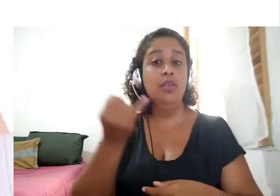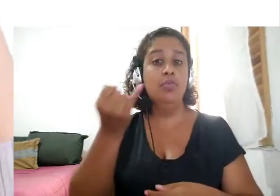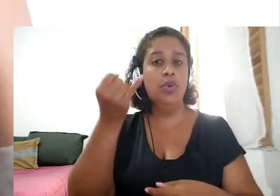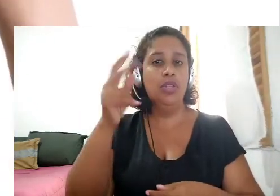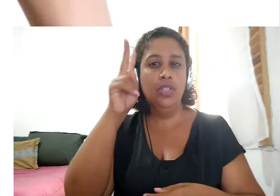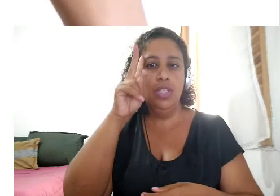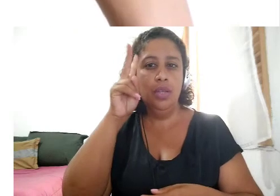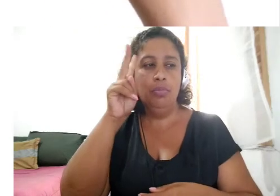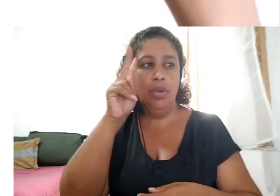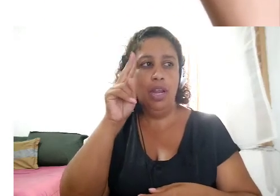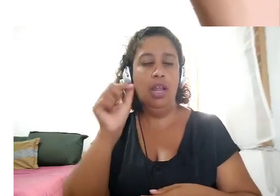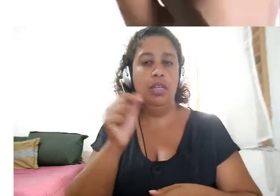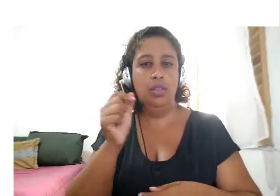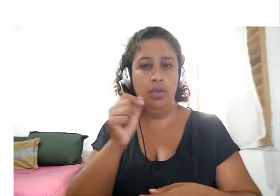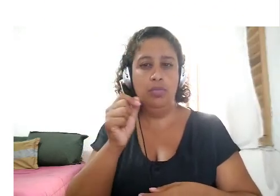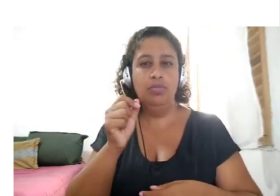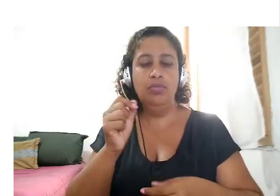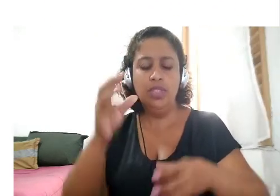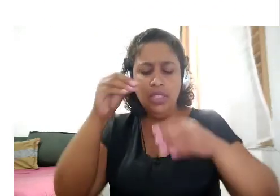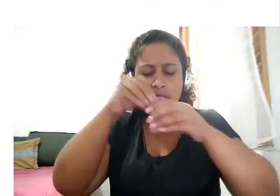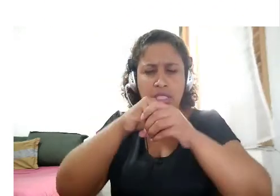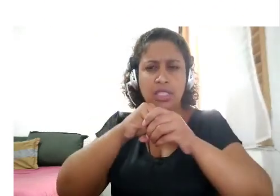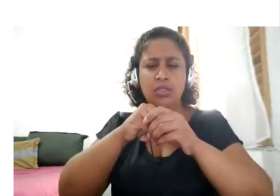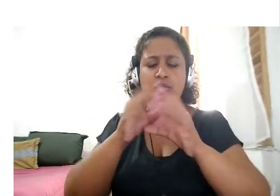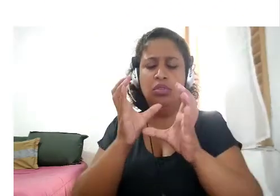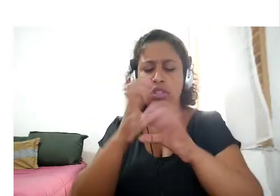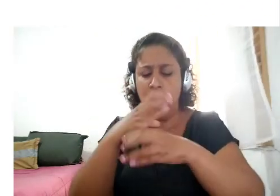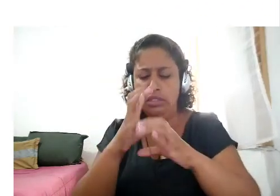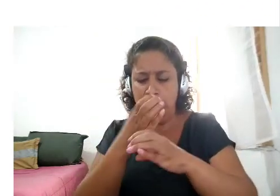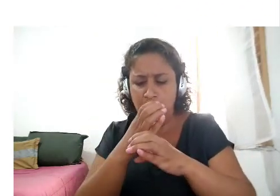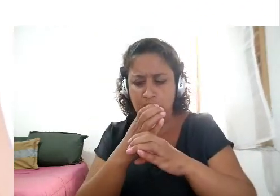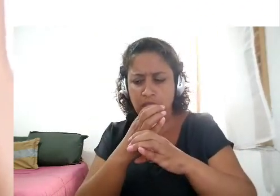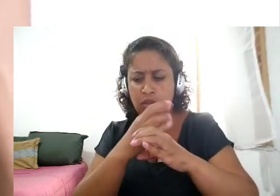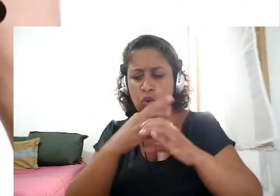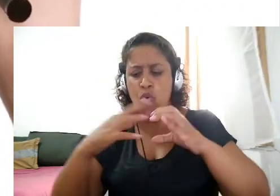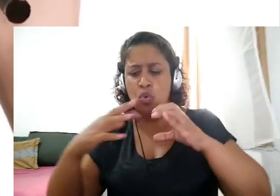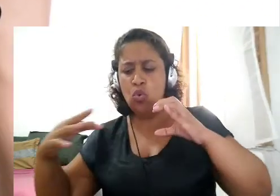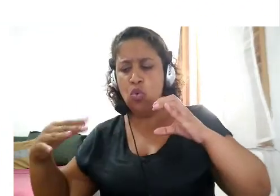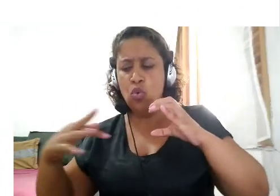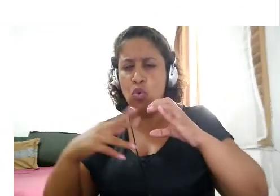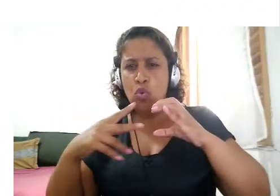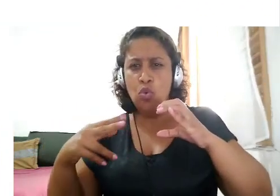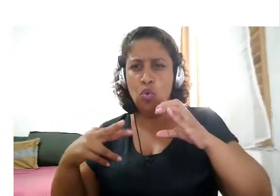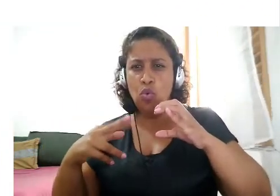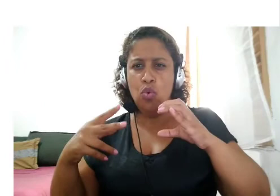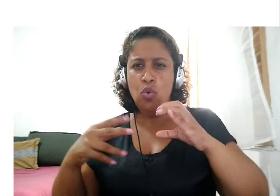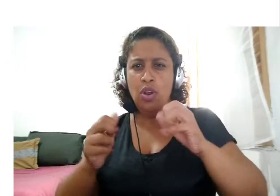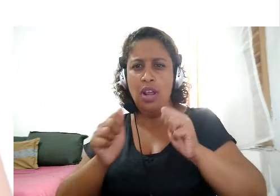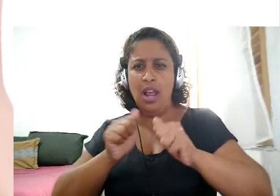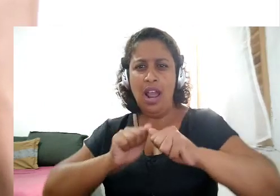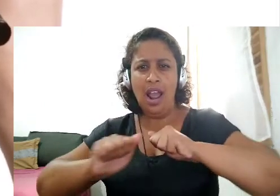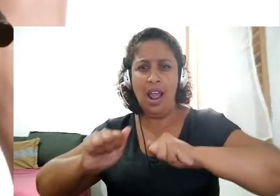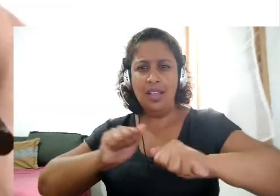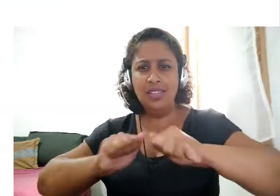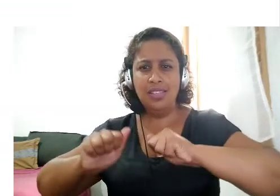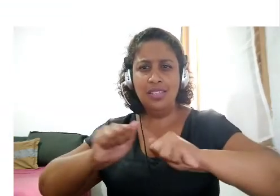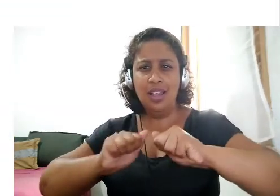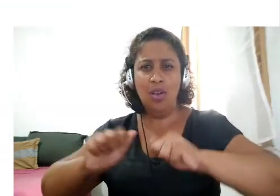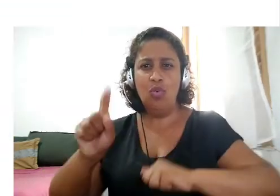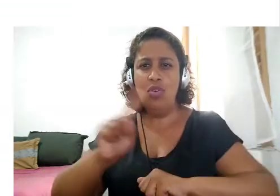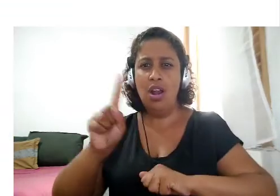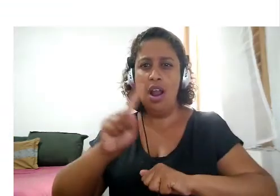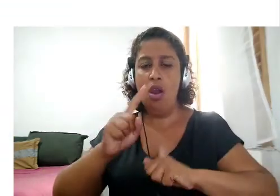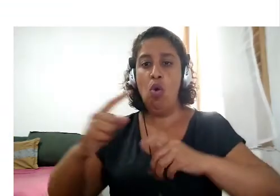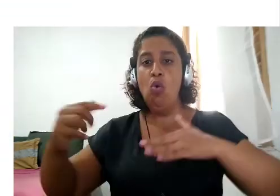potencial pós-sináptico é a alteração no potencial da membrana que ocorre na célula pós-sináptica causada pela informação vinda